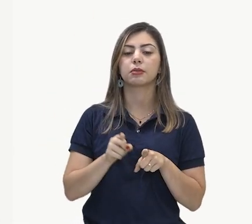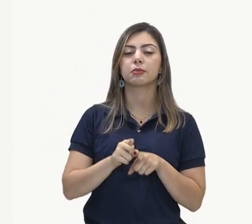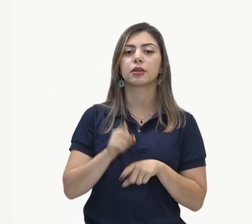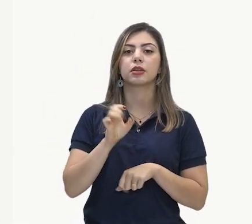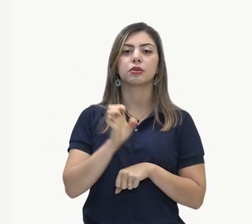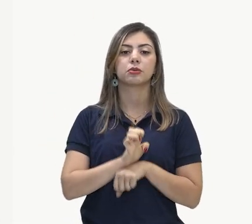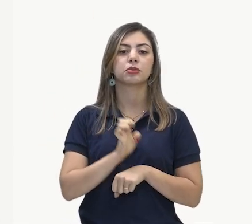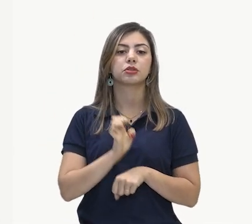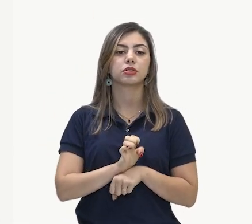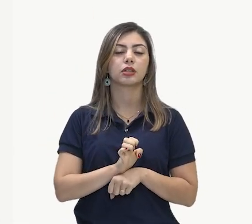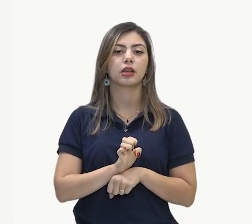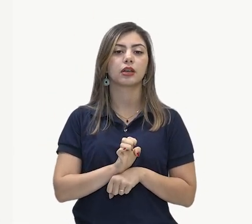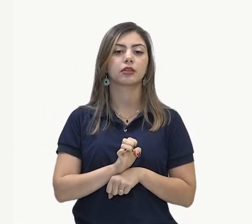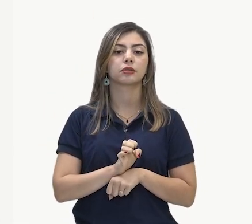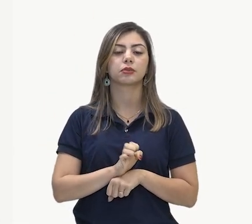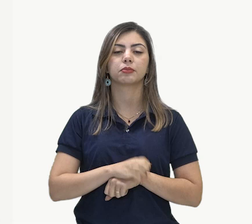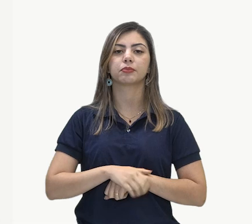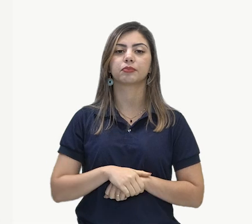estado,